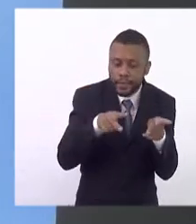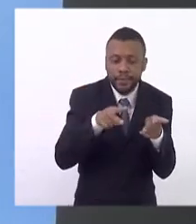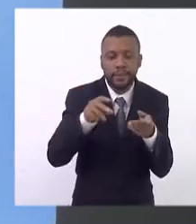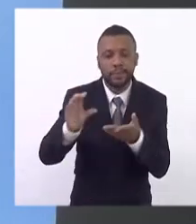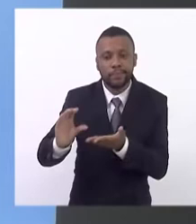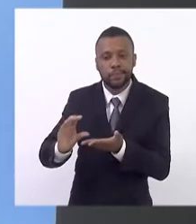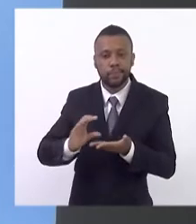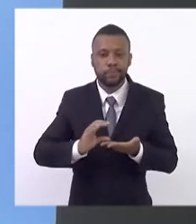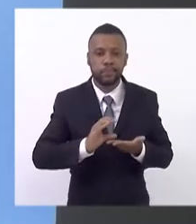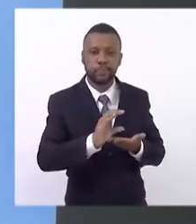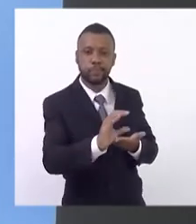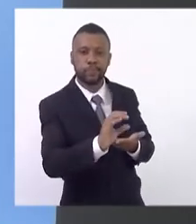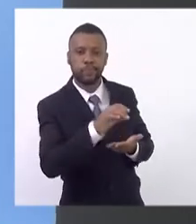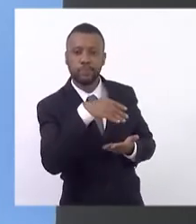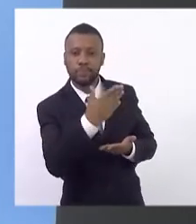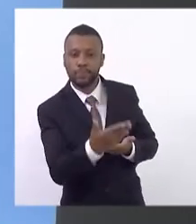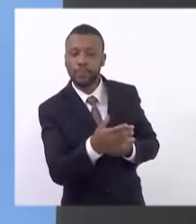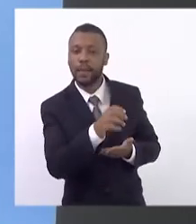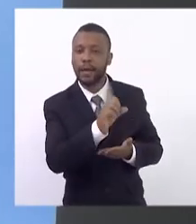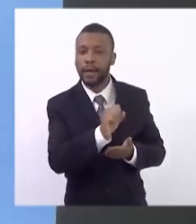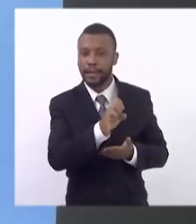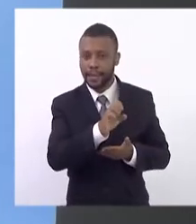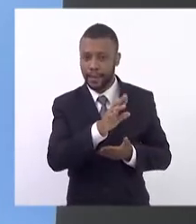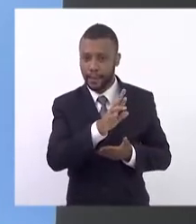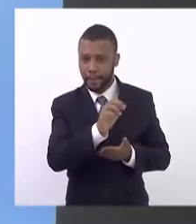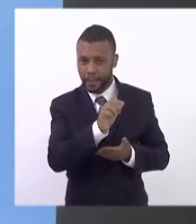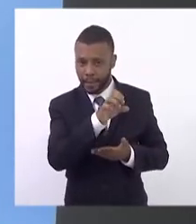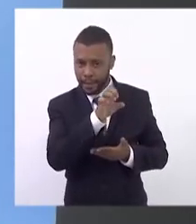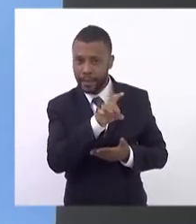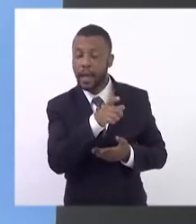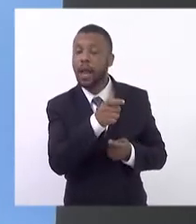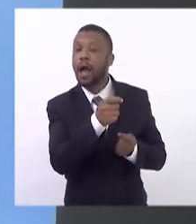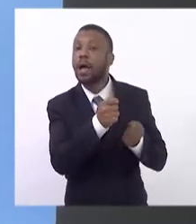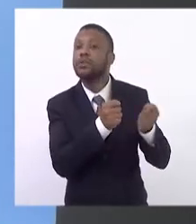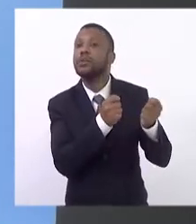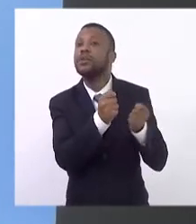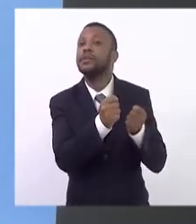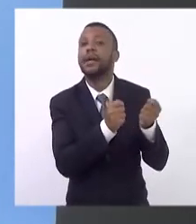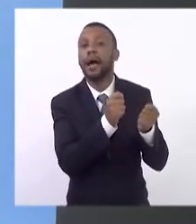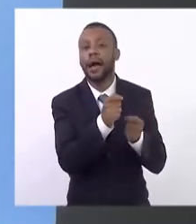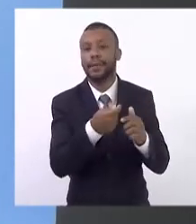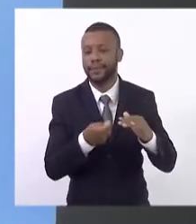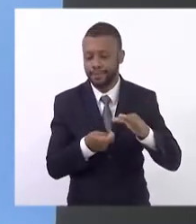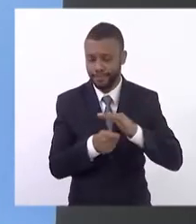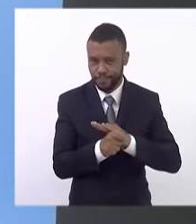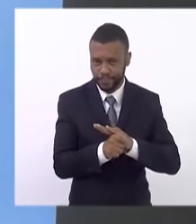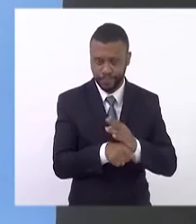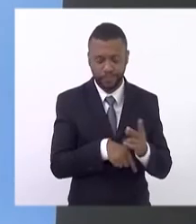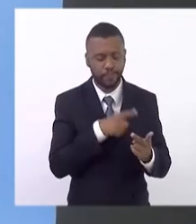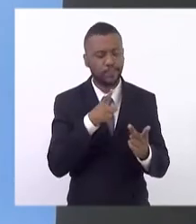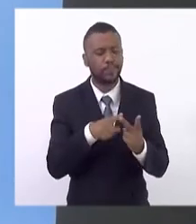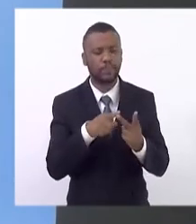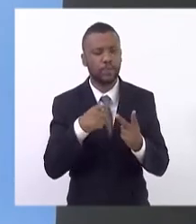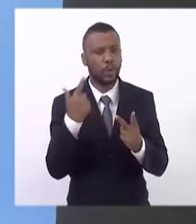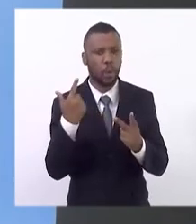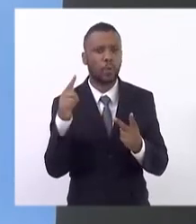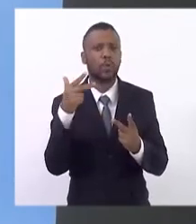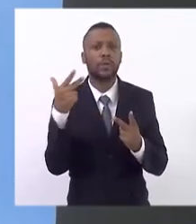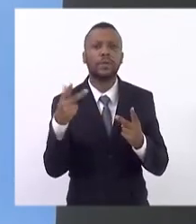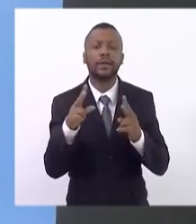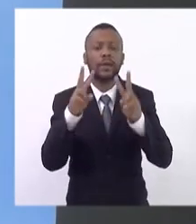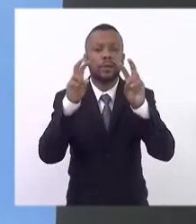gerenciasse a aplicação. Bom, A segunda questão diz respeito ao